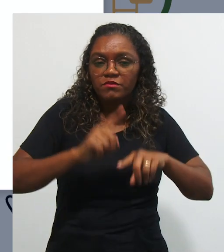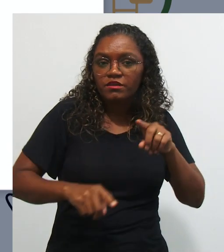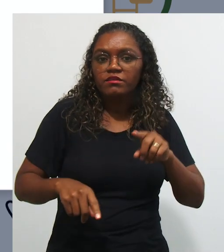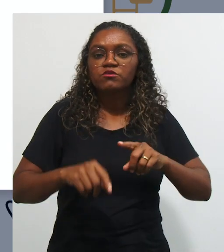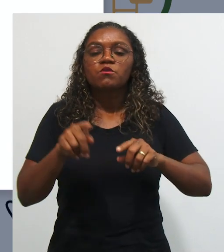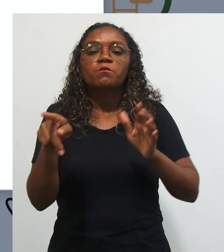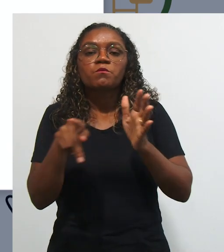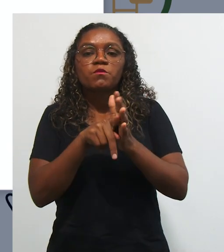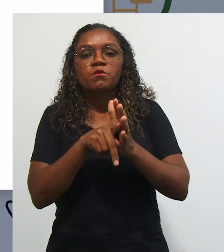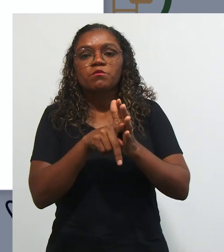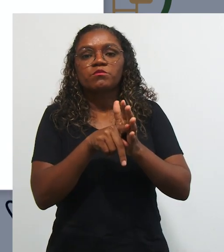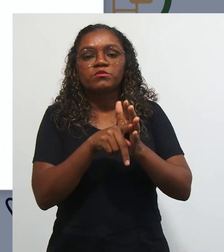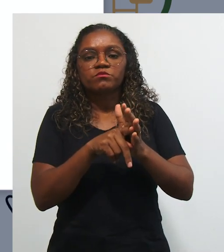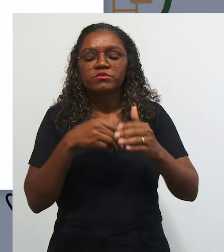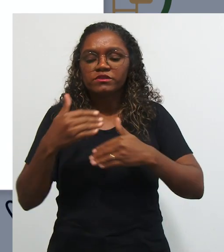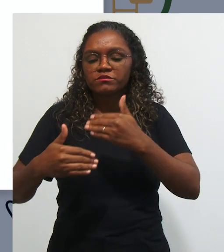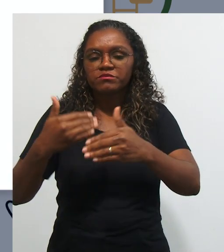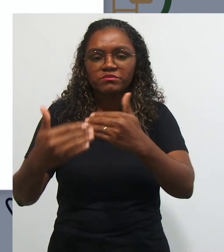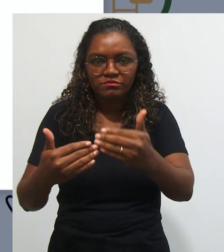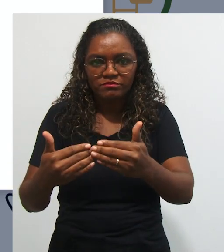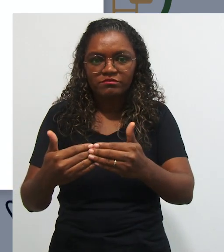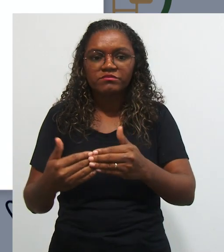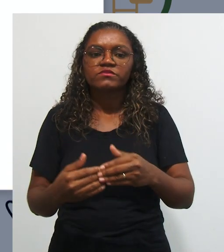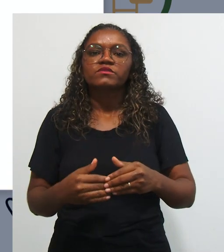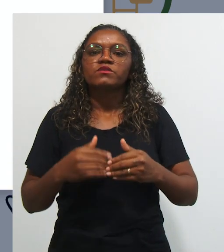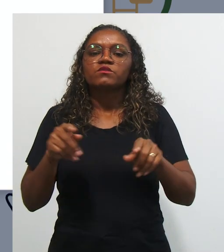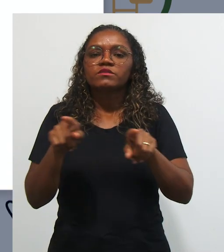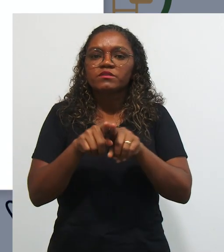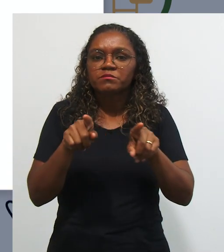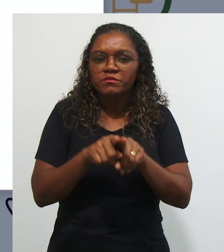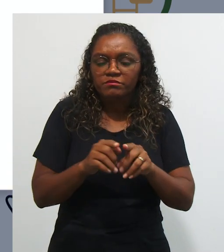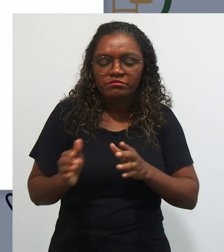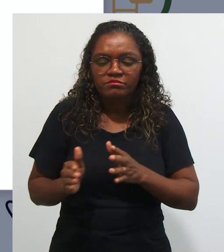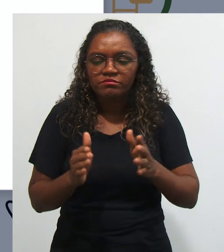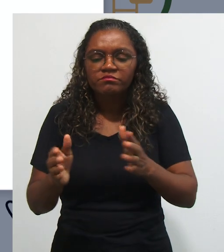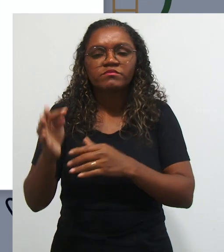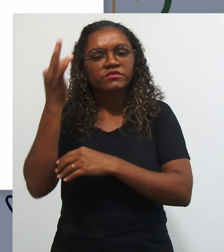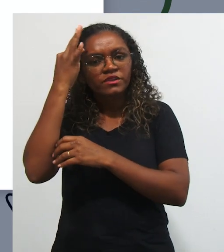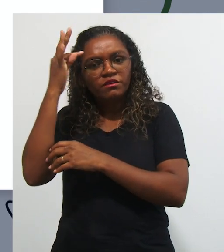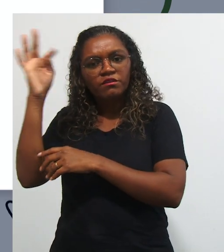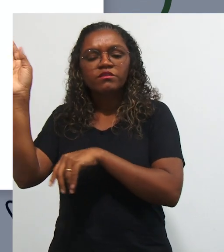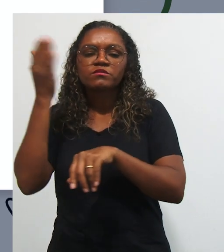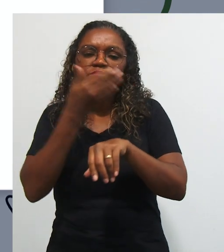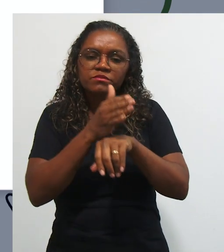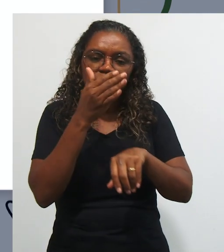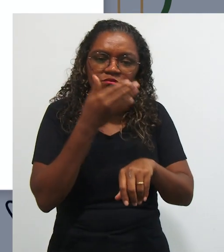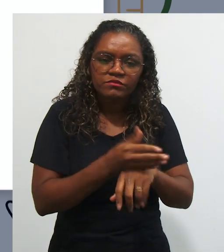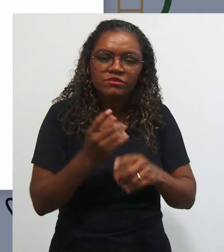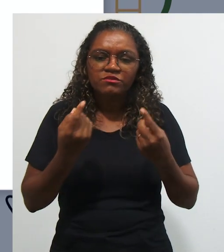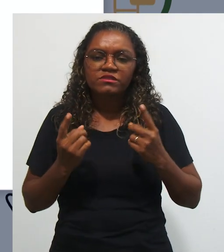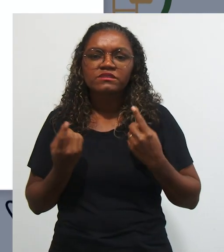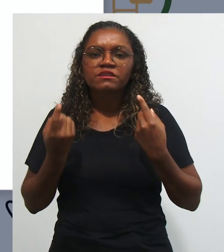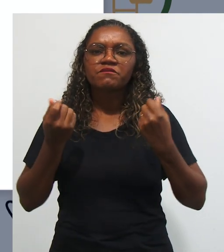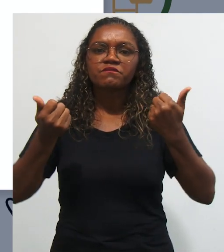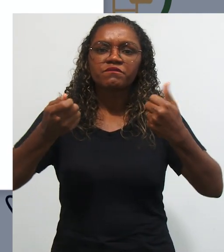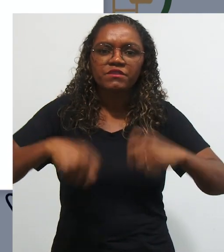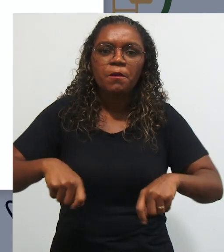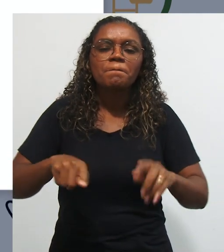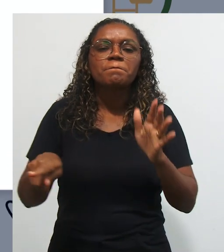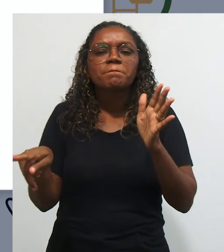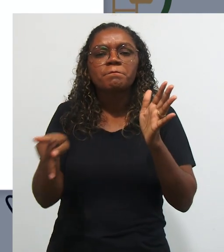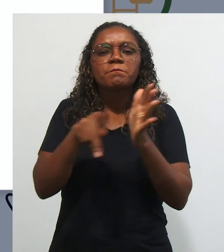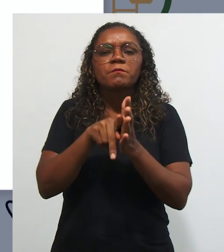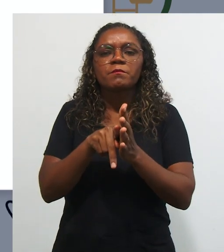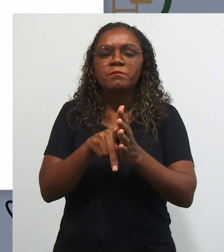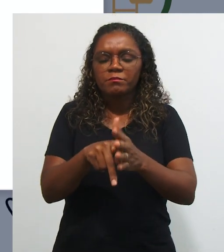É de desenhar um roteiro teórico-prático do próprio desafio de educar pela pesquisa, do ponto de